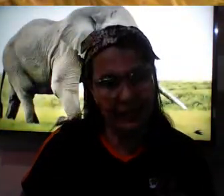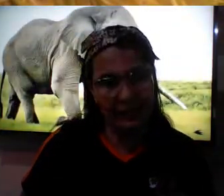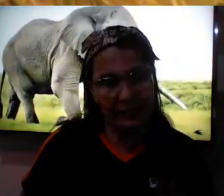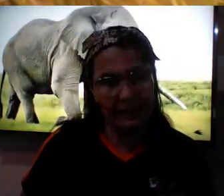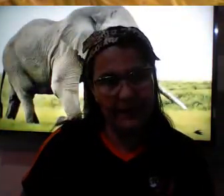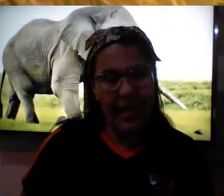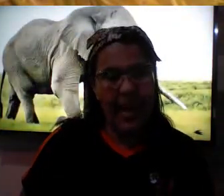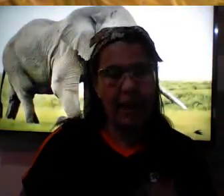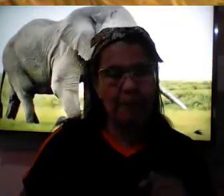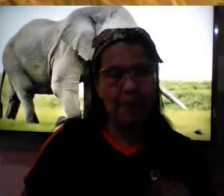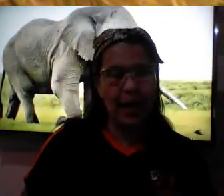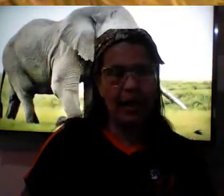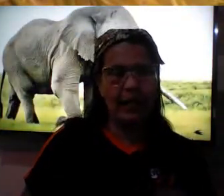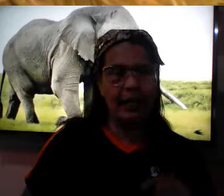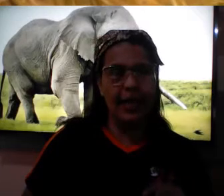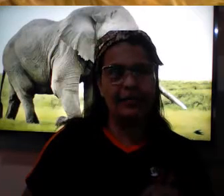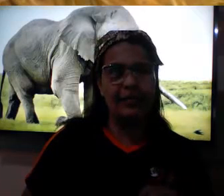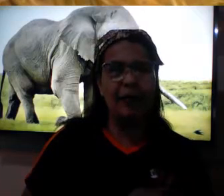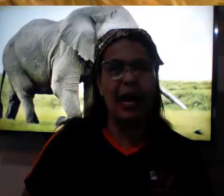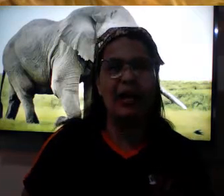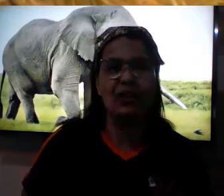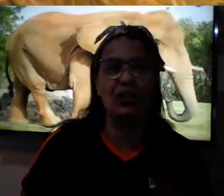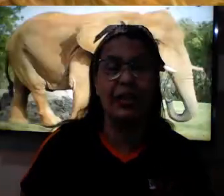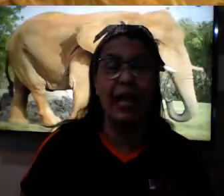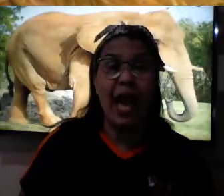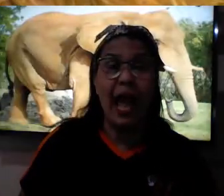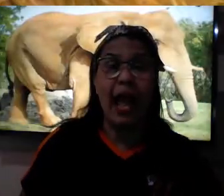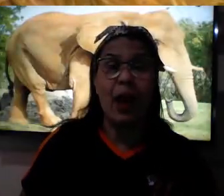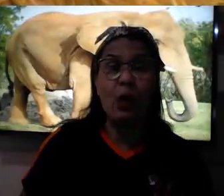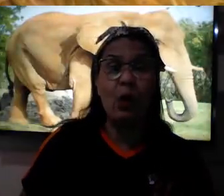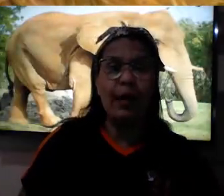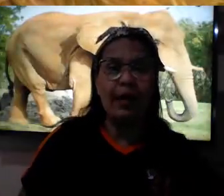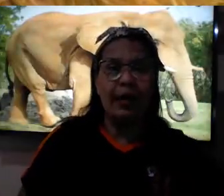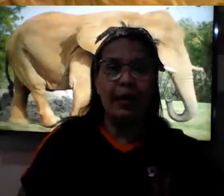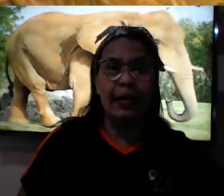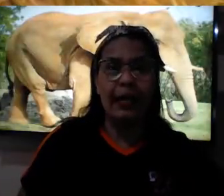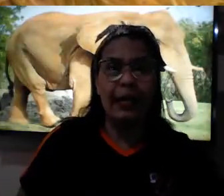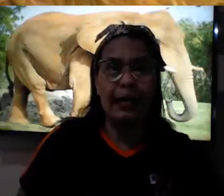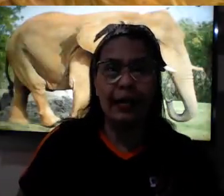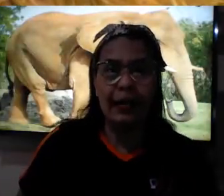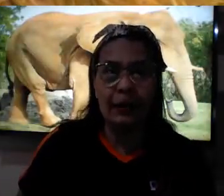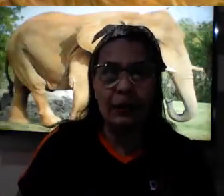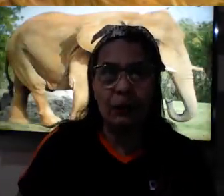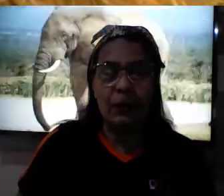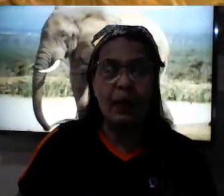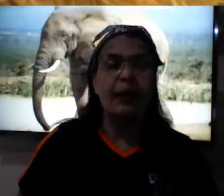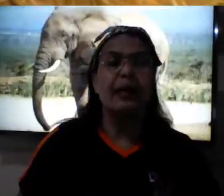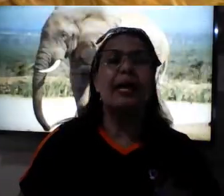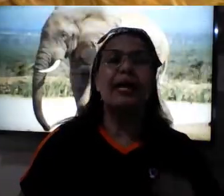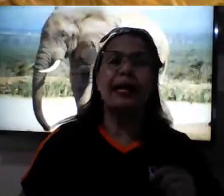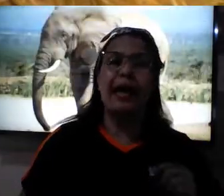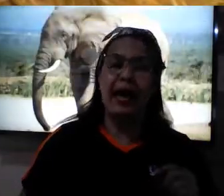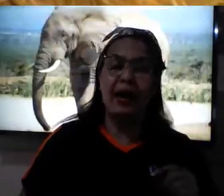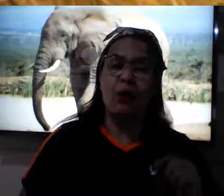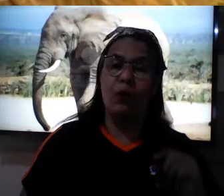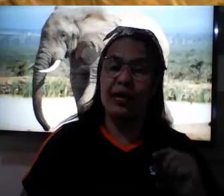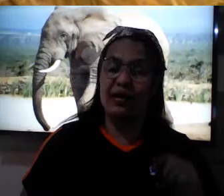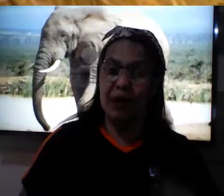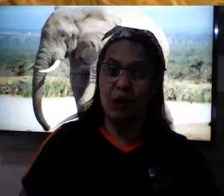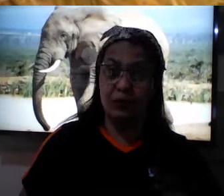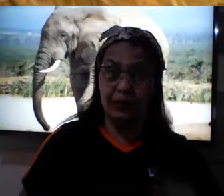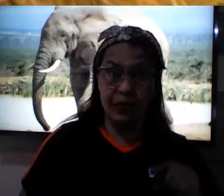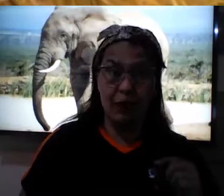Animais. Reparem nesta imagem, é um leão. Ele é